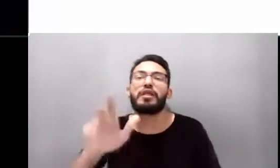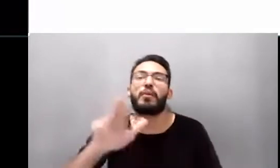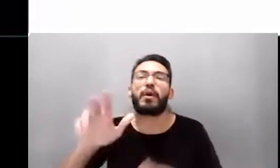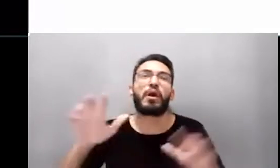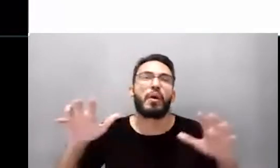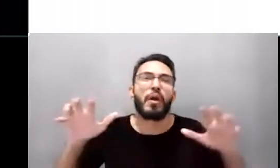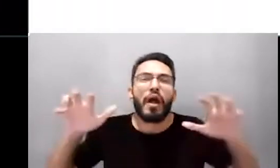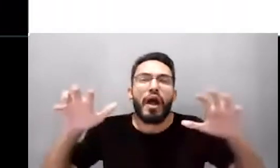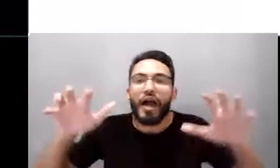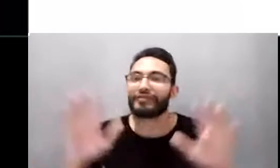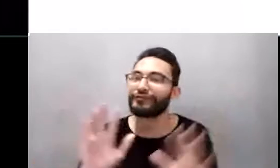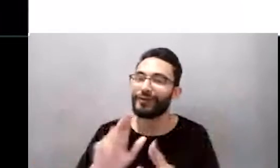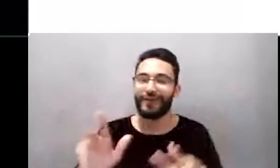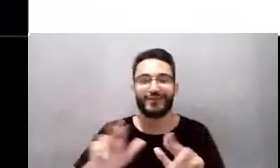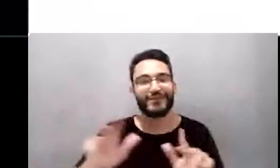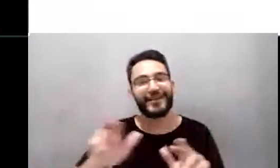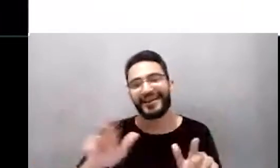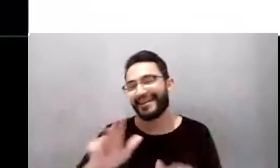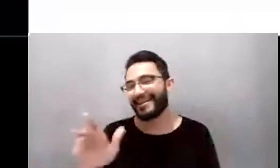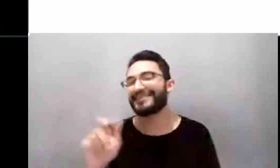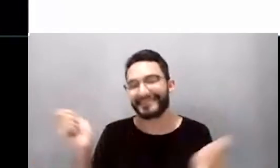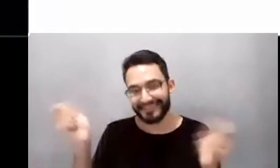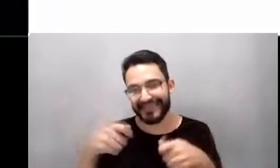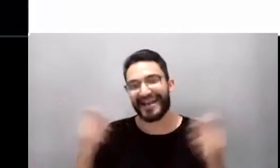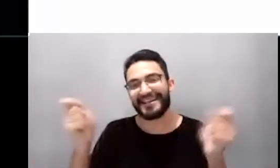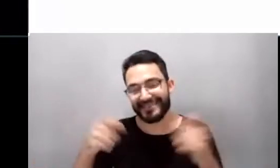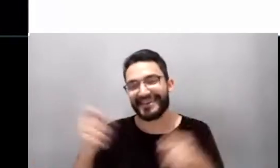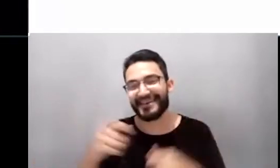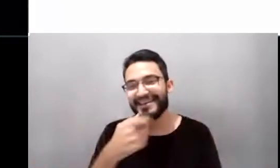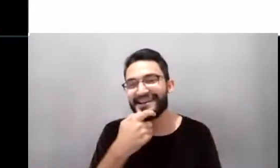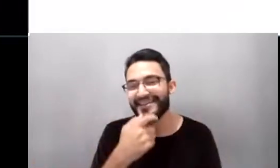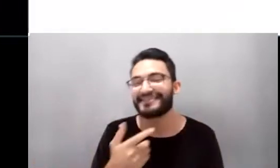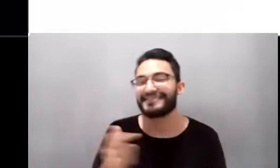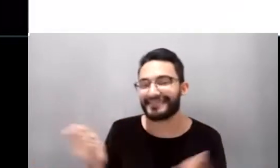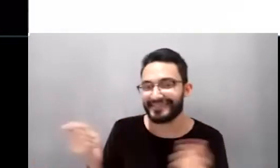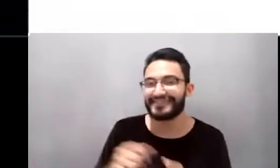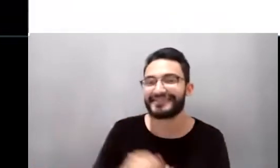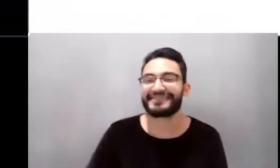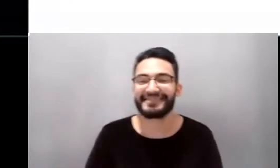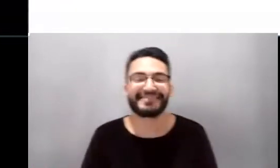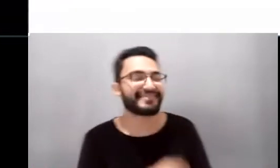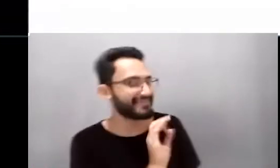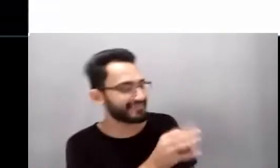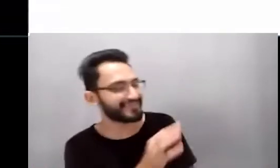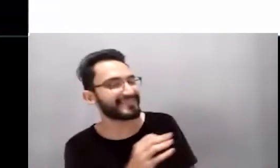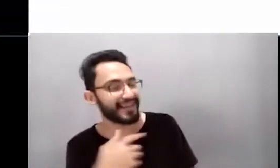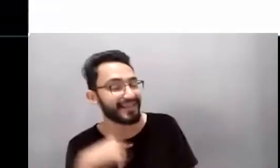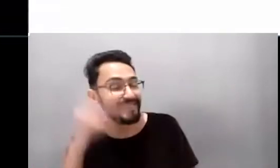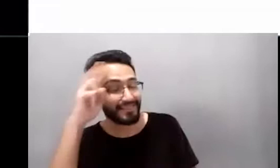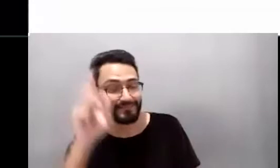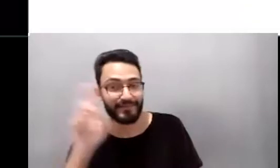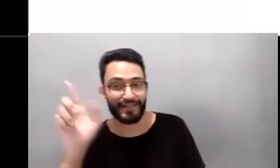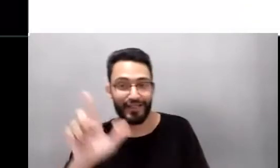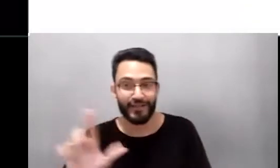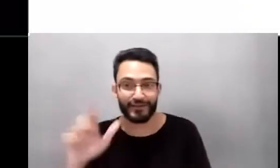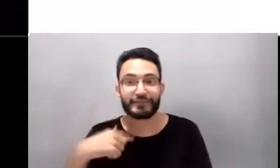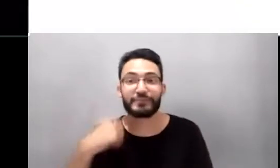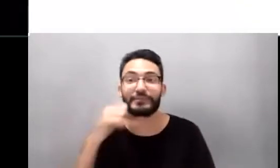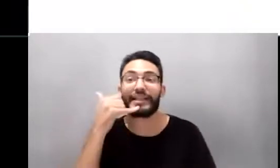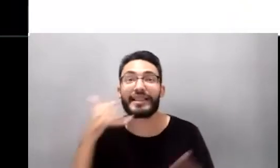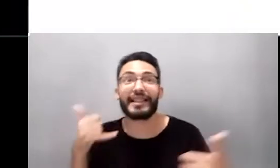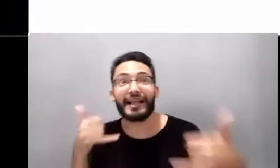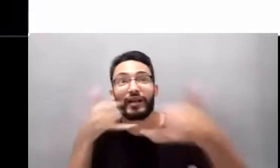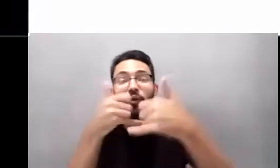não. Que dá certo, sim. Eu lembro lá na logística, a primeira vez que eu tive que fazer uma ligação para outro